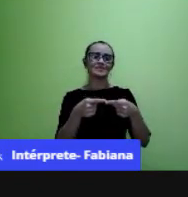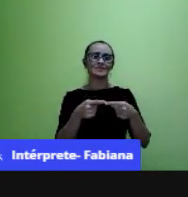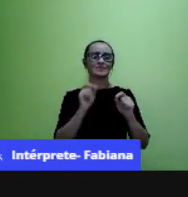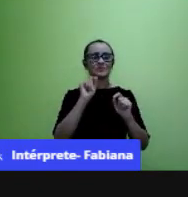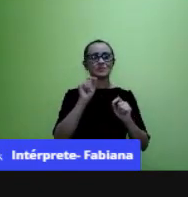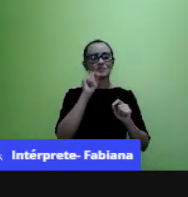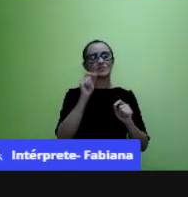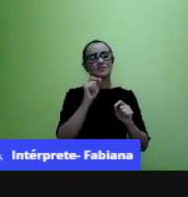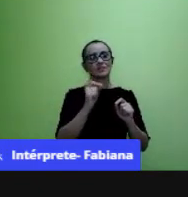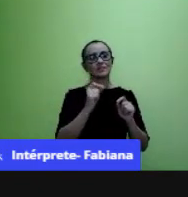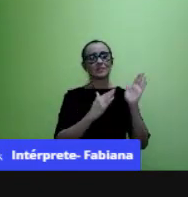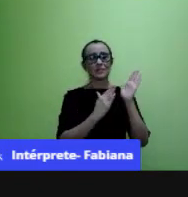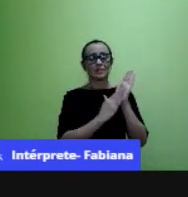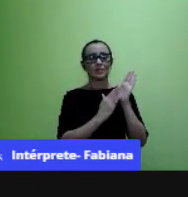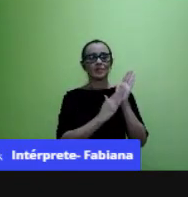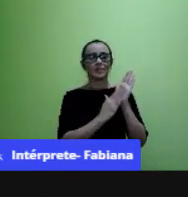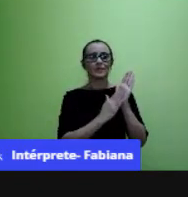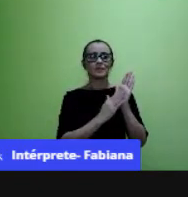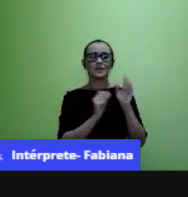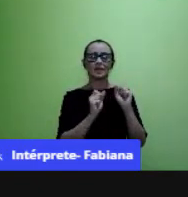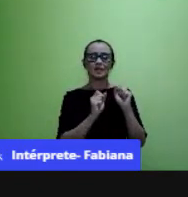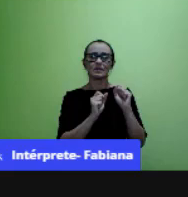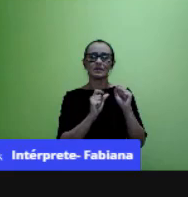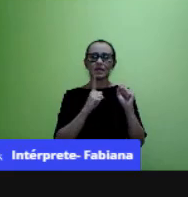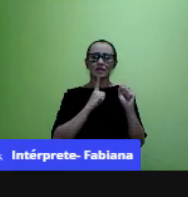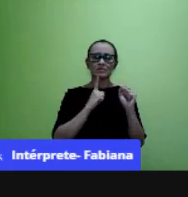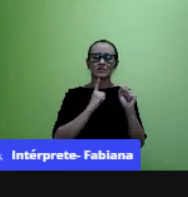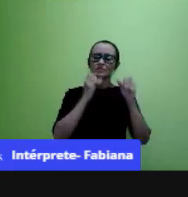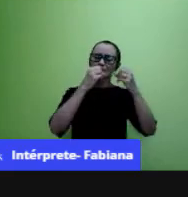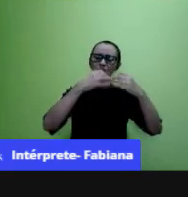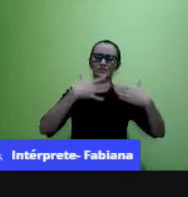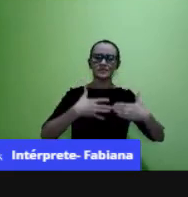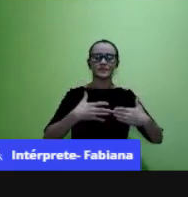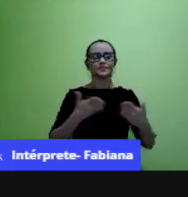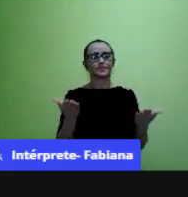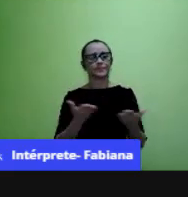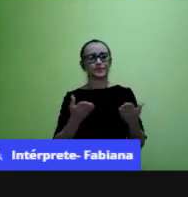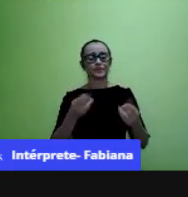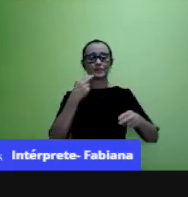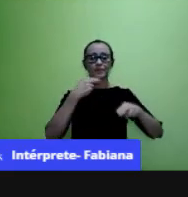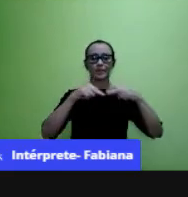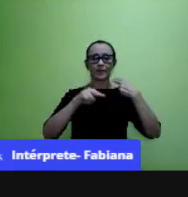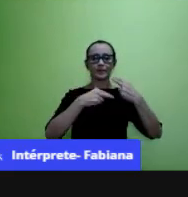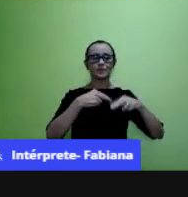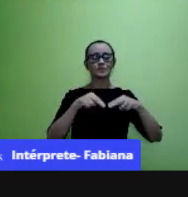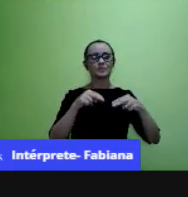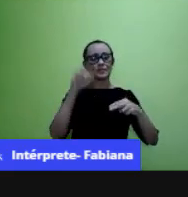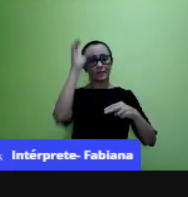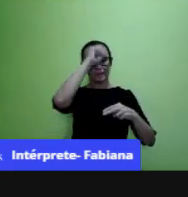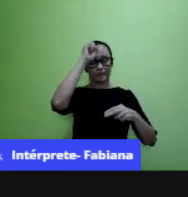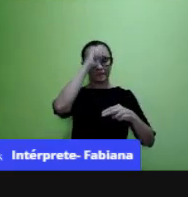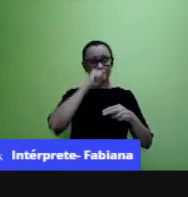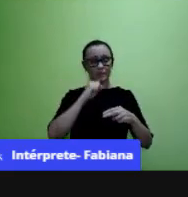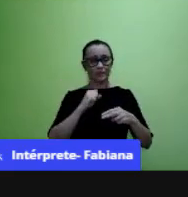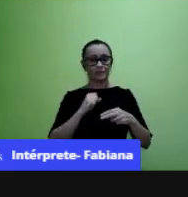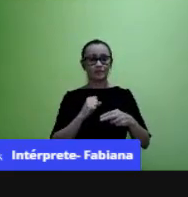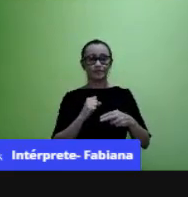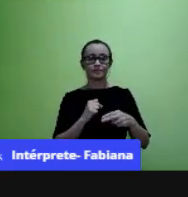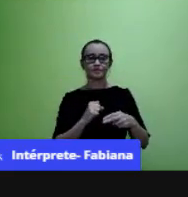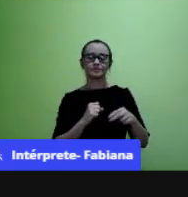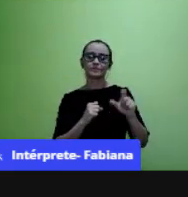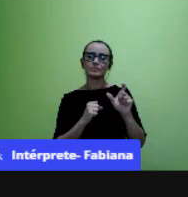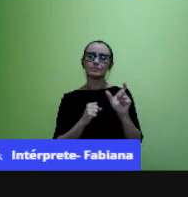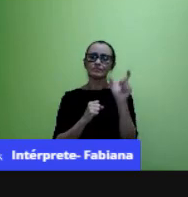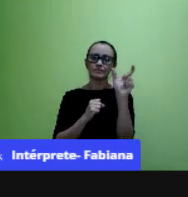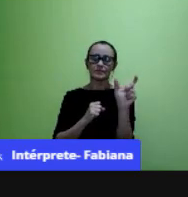atividades propostas. Então, por exemplo, hoje eu vou trabalhar uma música de reconhecimento de nome. Então, eu trabalhei a música